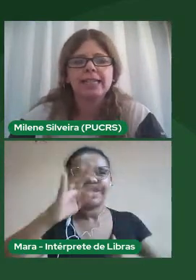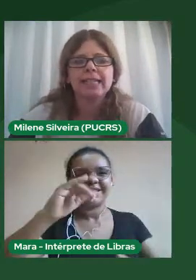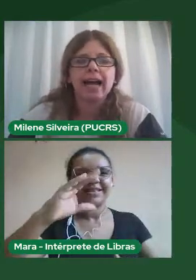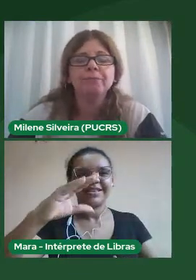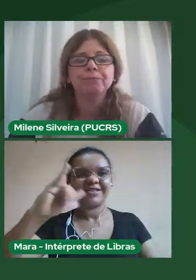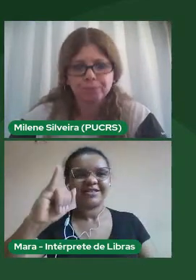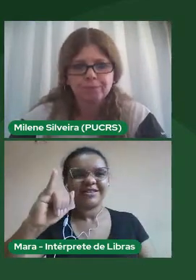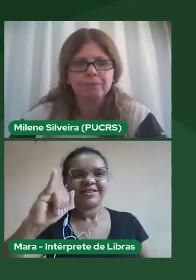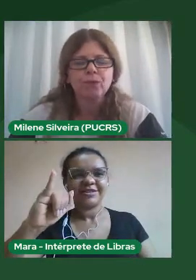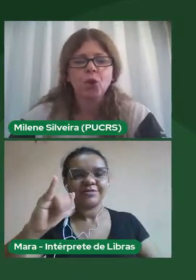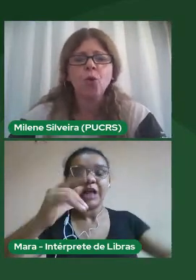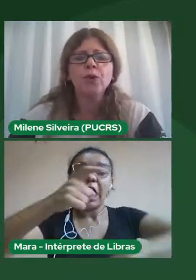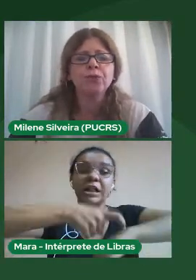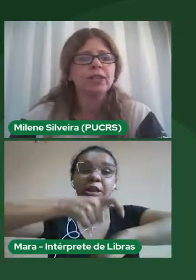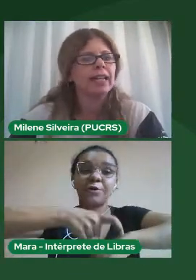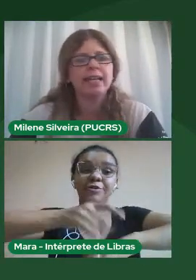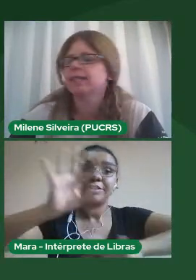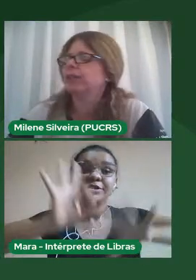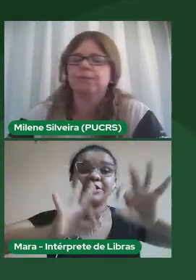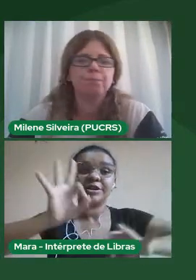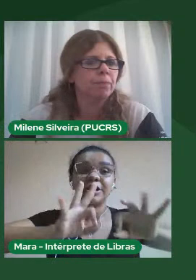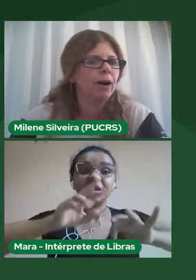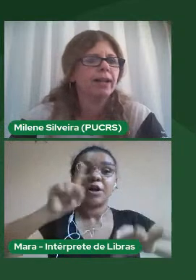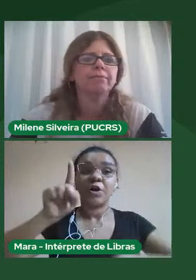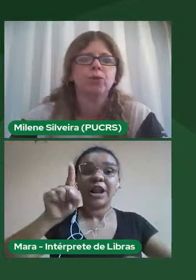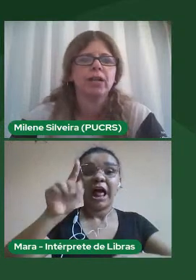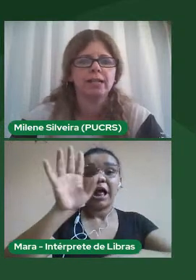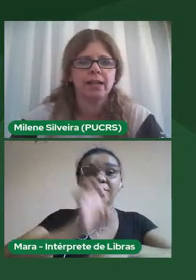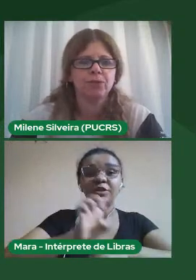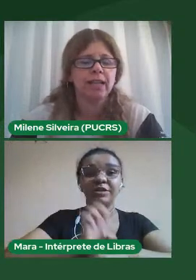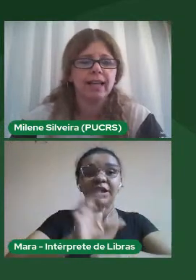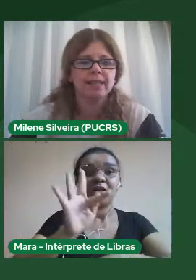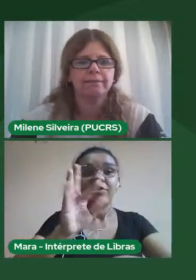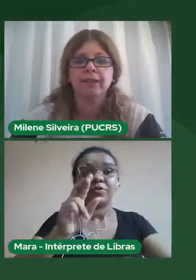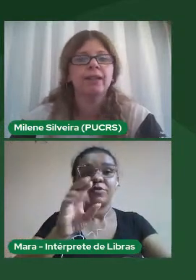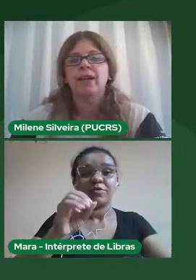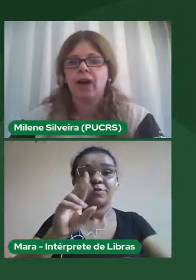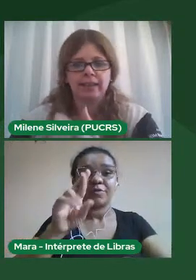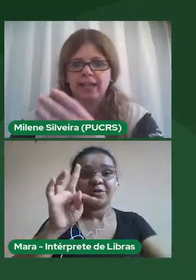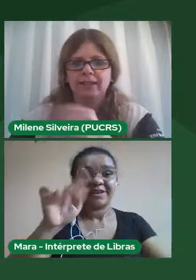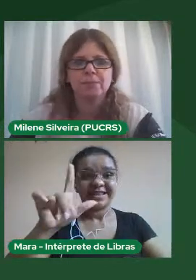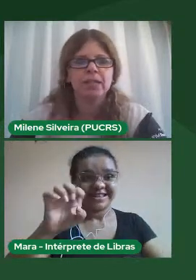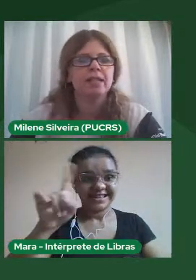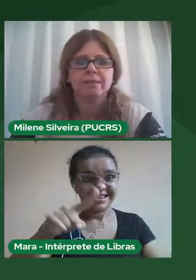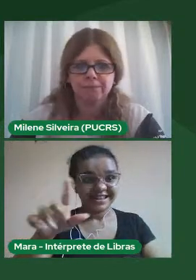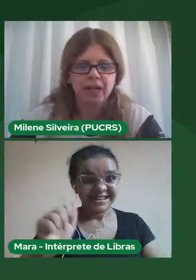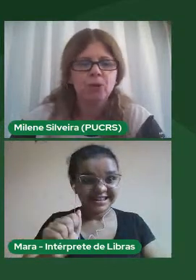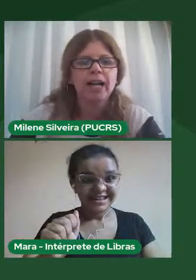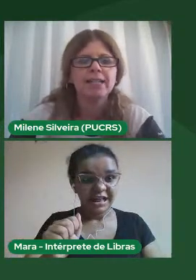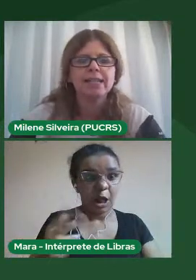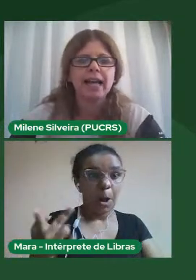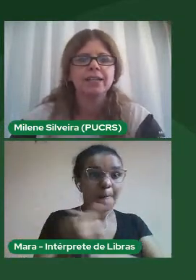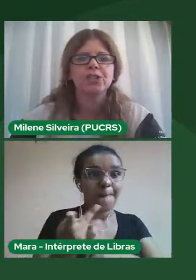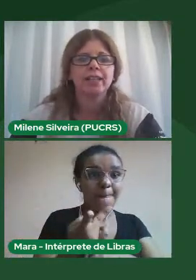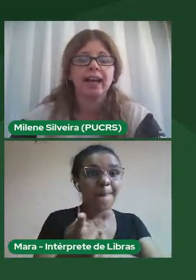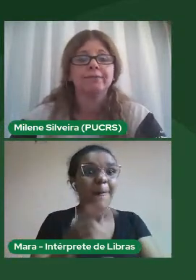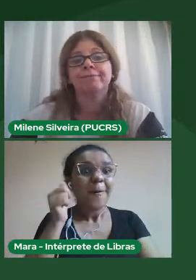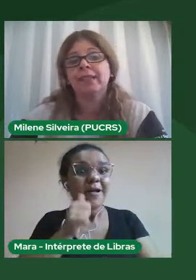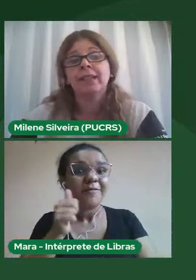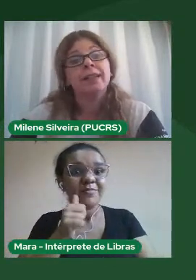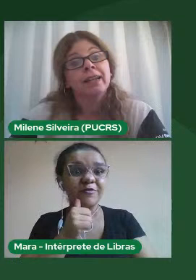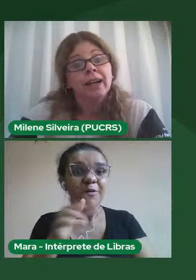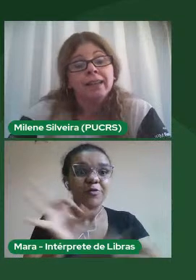de organizar um em Fortaleza. Eu falei, bora organizar em Fortaleza. Atacando as meninas, vamos organizar em